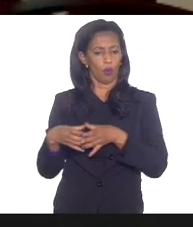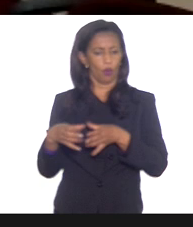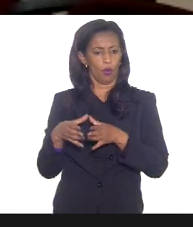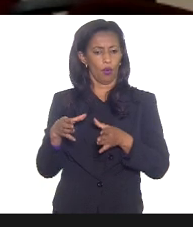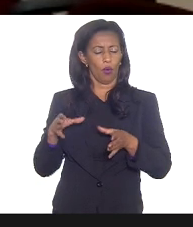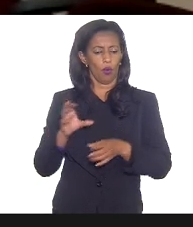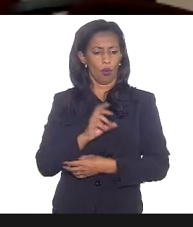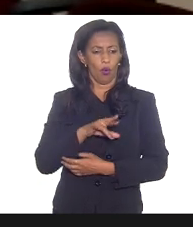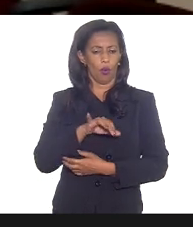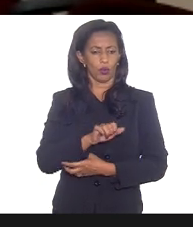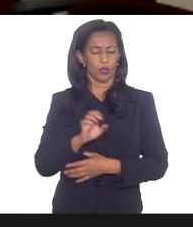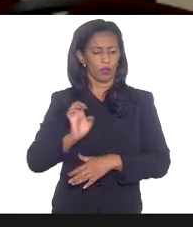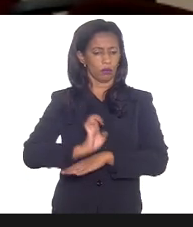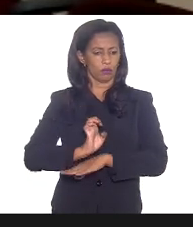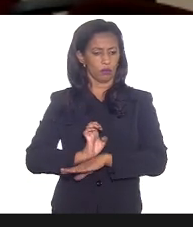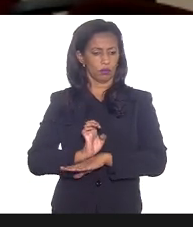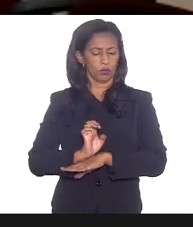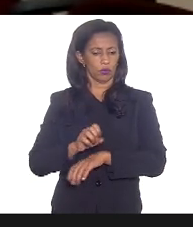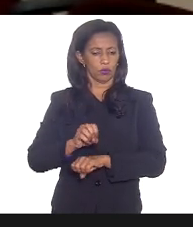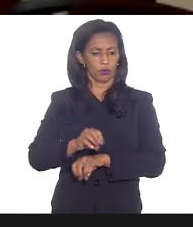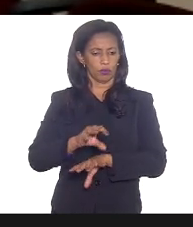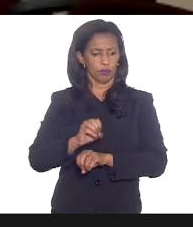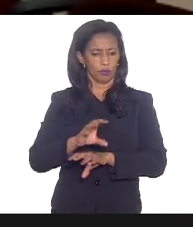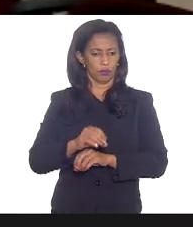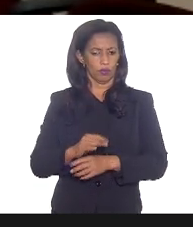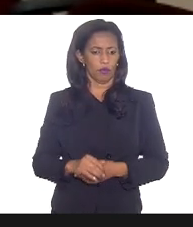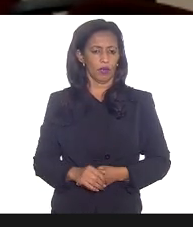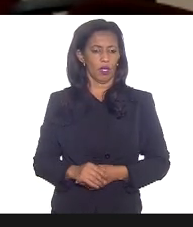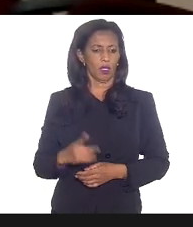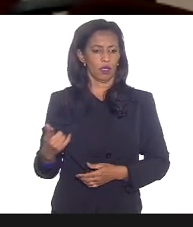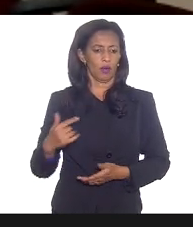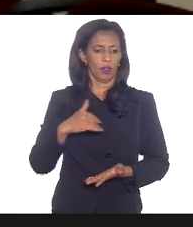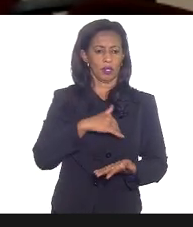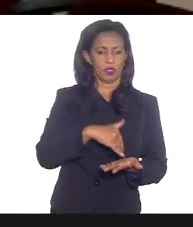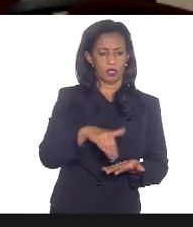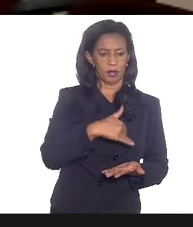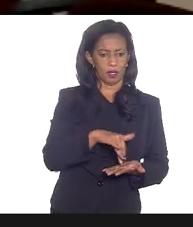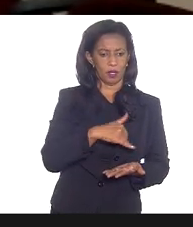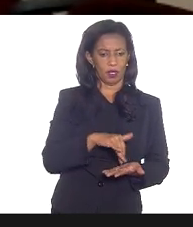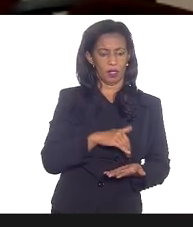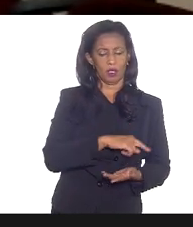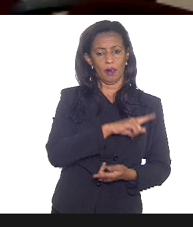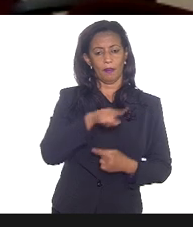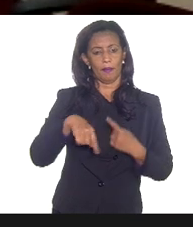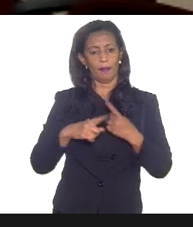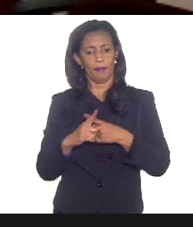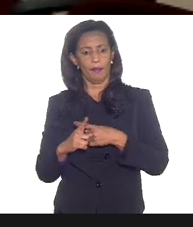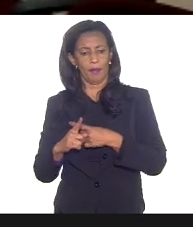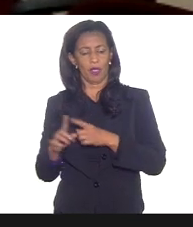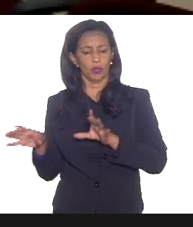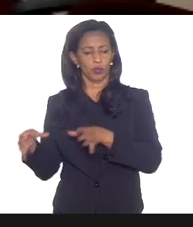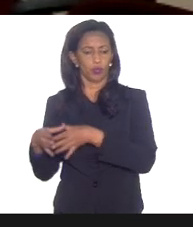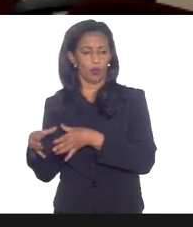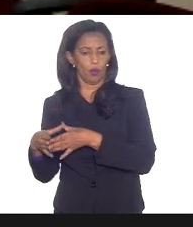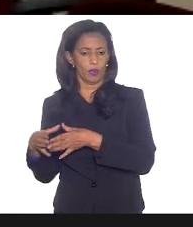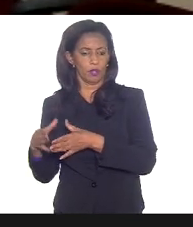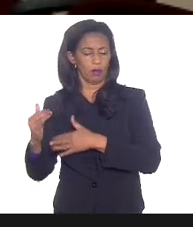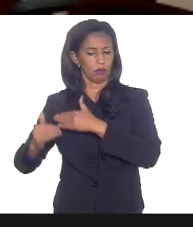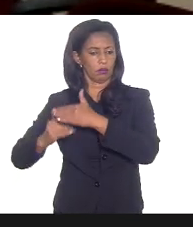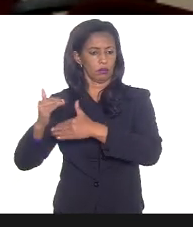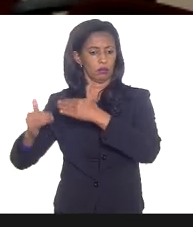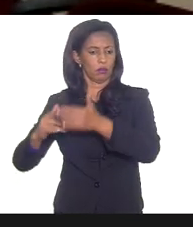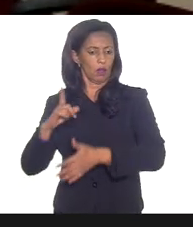Conselho Estadual de Educação. Então, eu sou líder, secretaria e conselho na discussão desse documento.